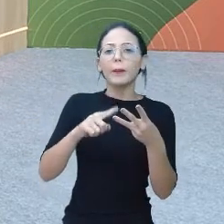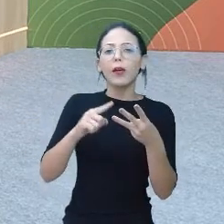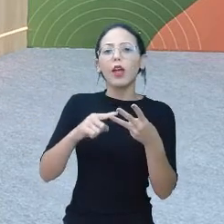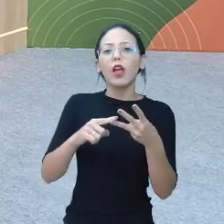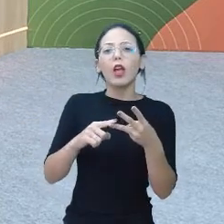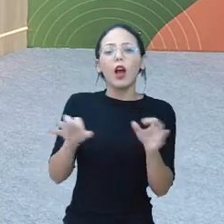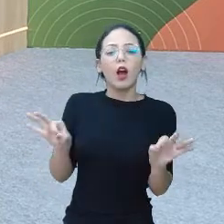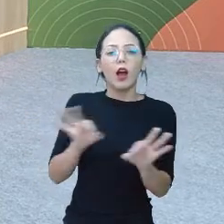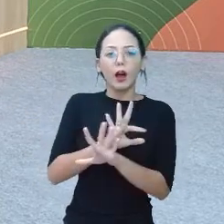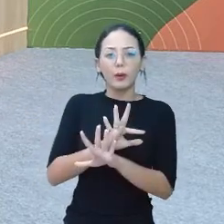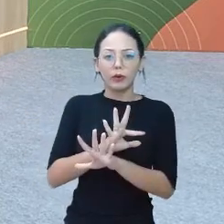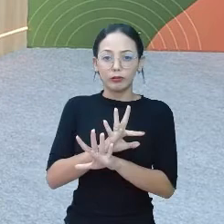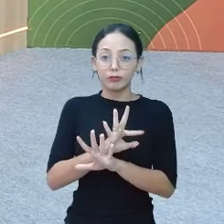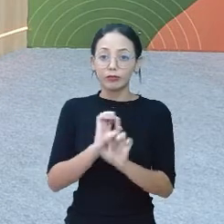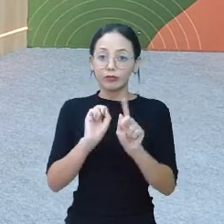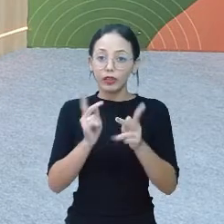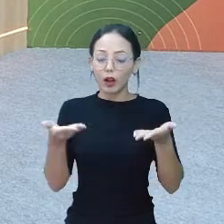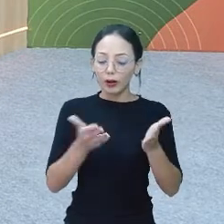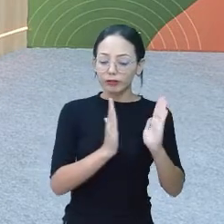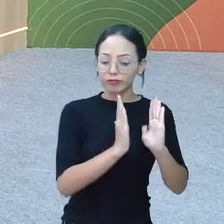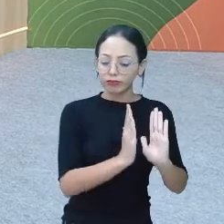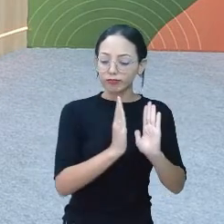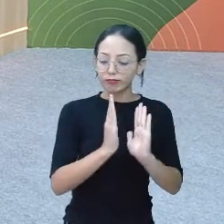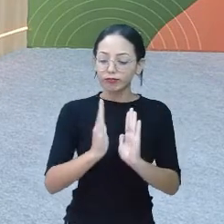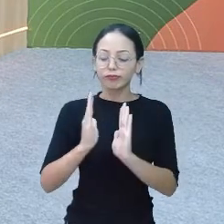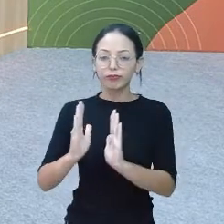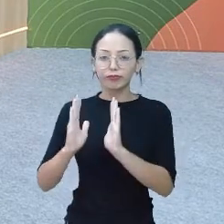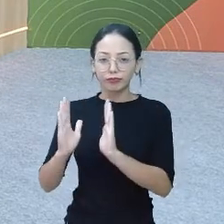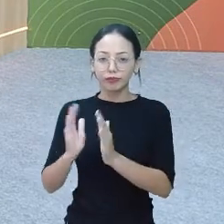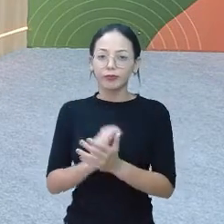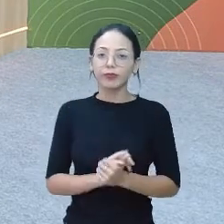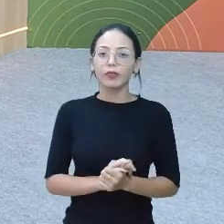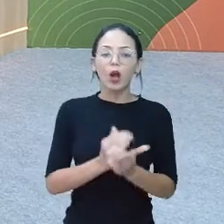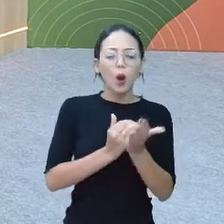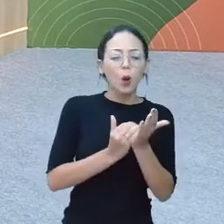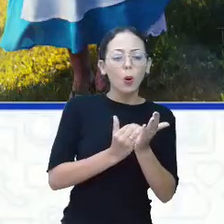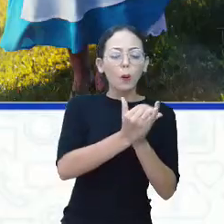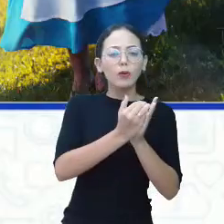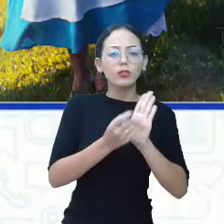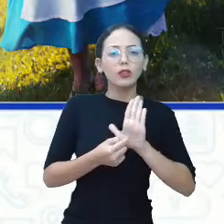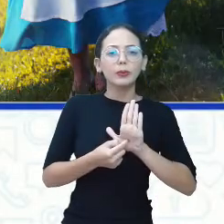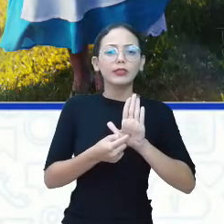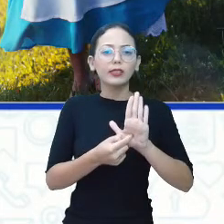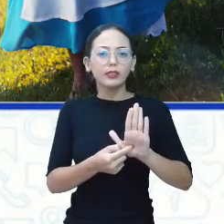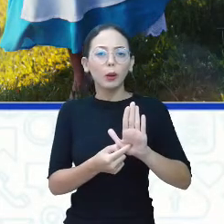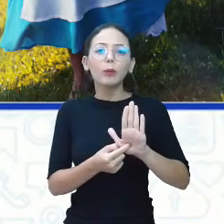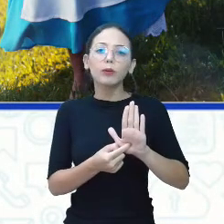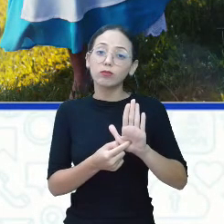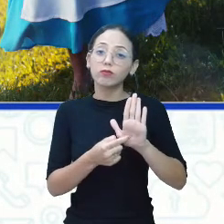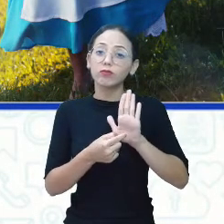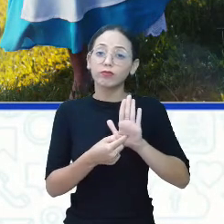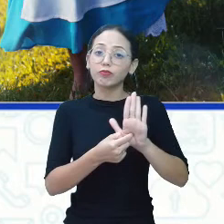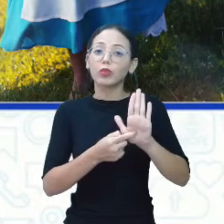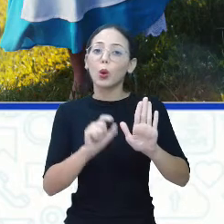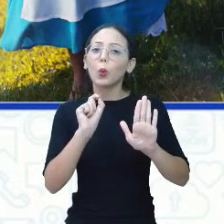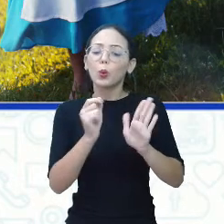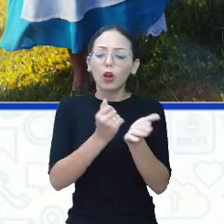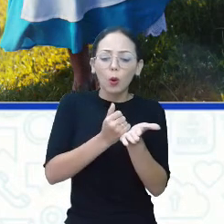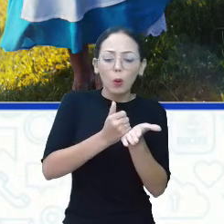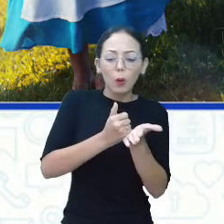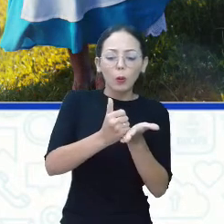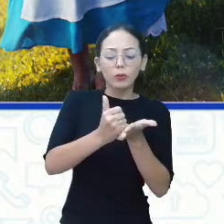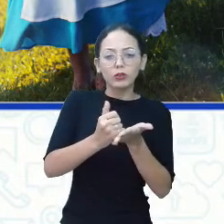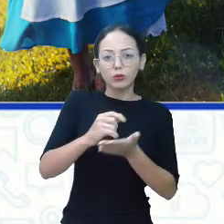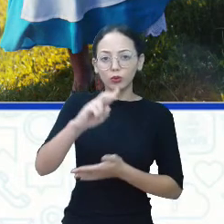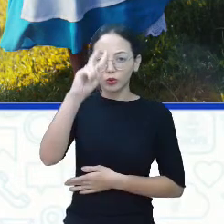Então, a gente vai ver agora passo a passo. Primeiro, ele começa com uma apresentação. Na apresentação, é uma introdução da